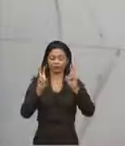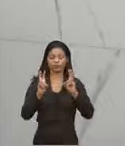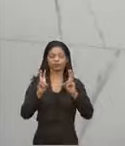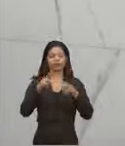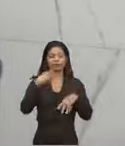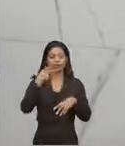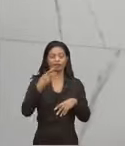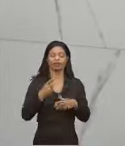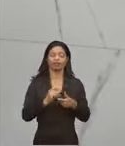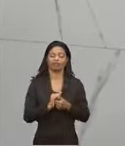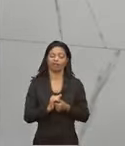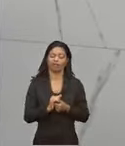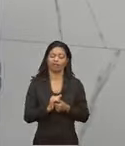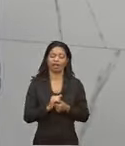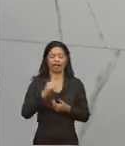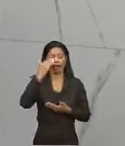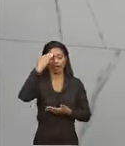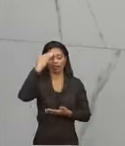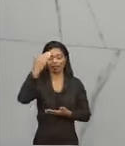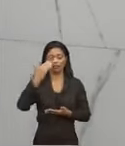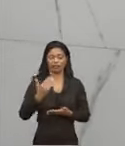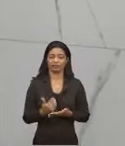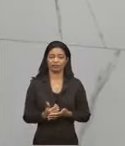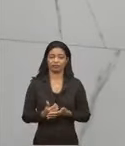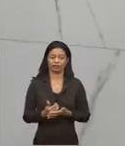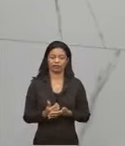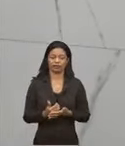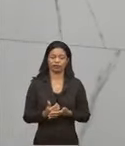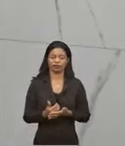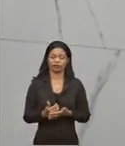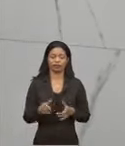fazer também agradecimento e também cobranças